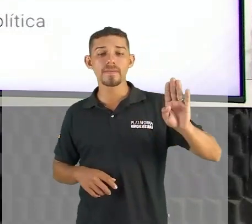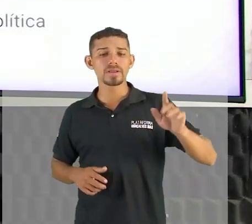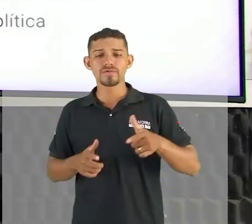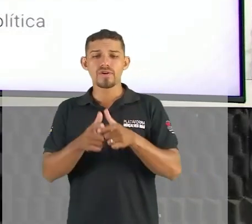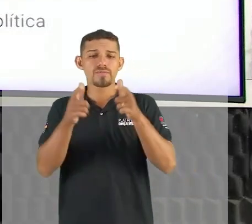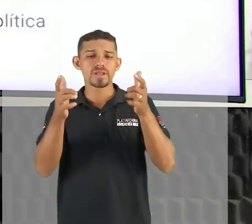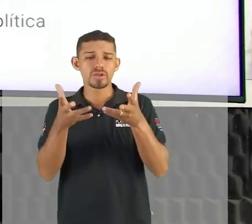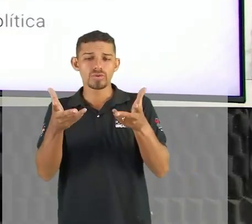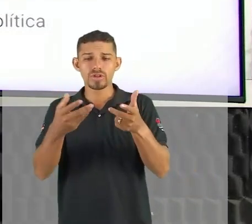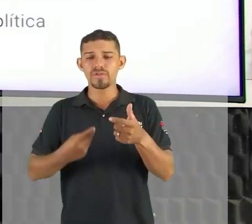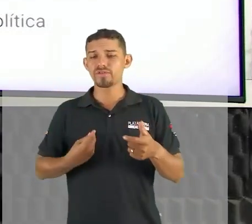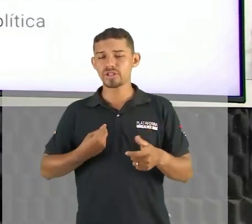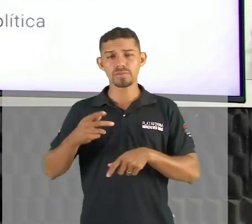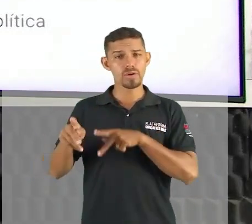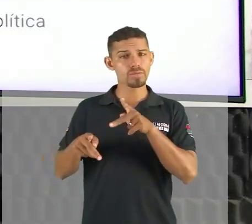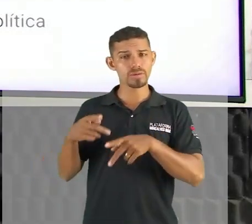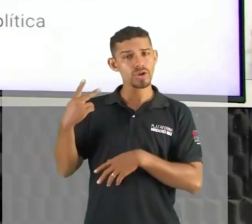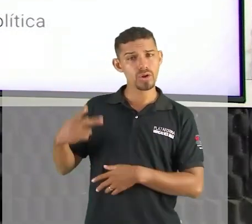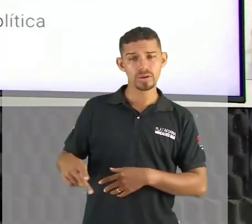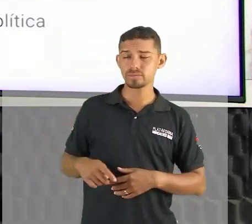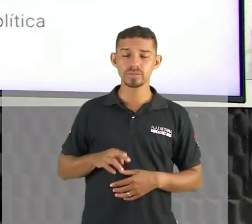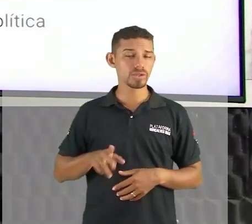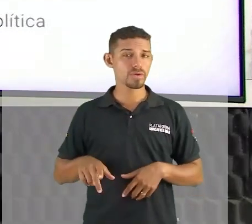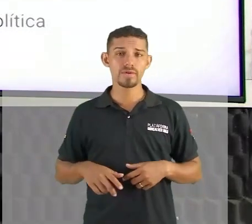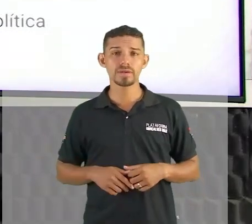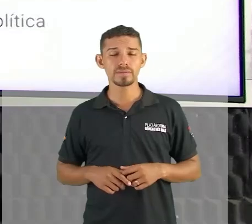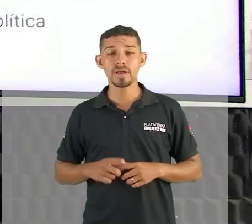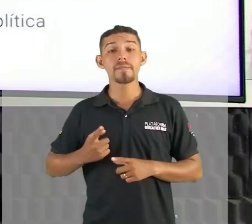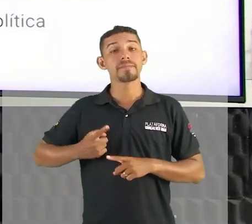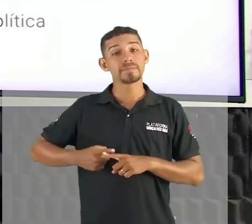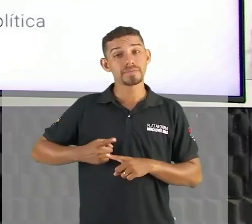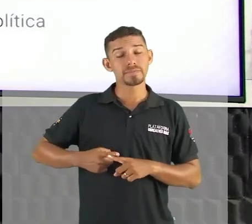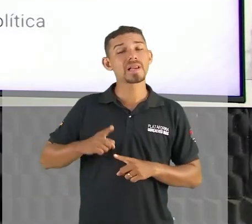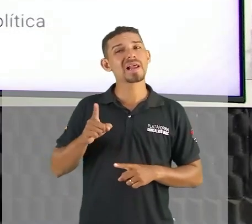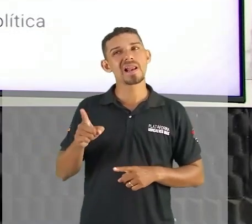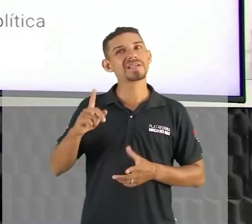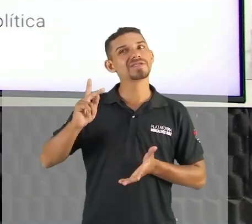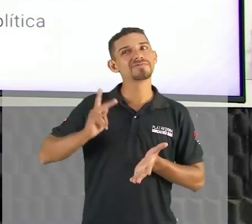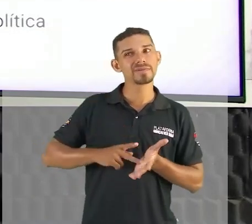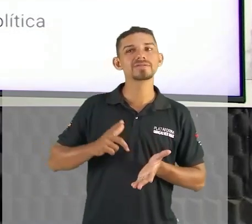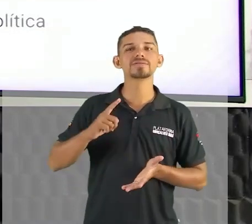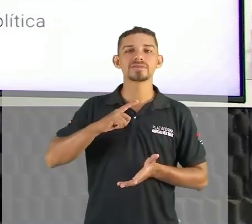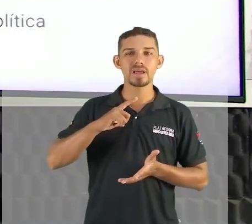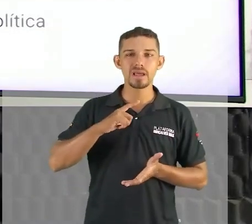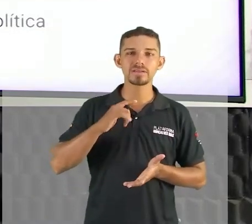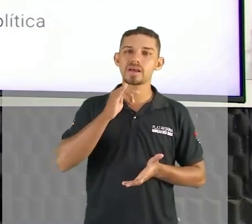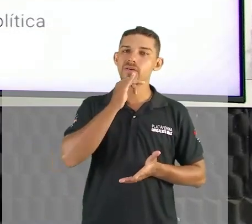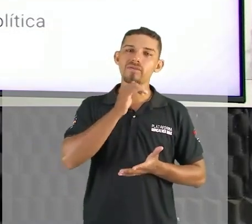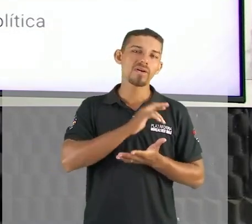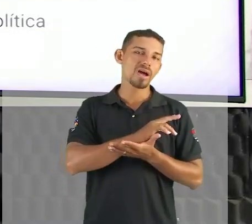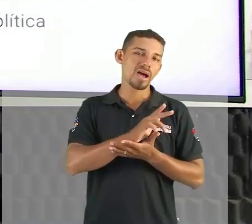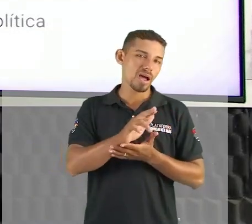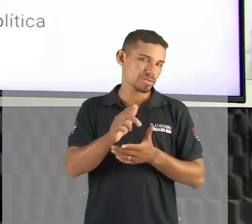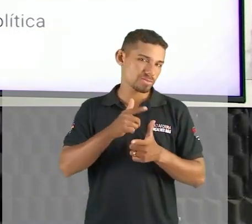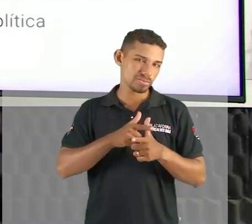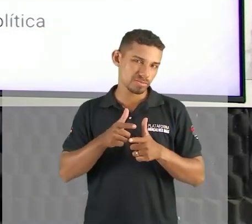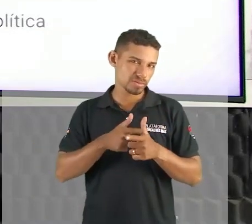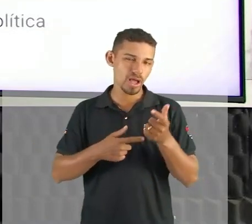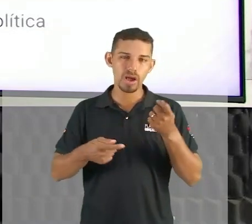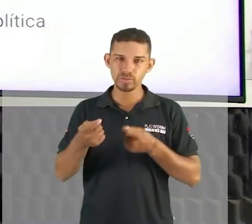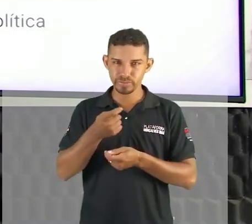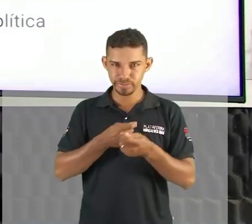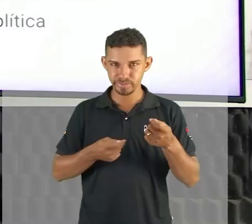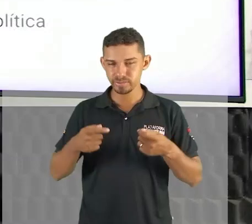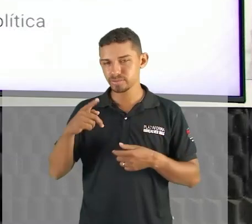vai aumentar também a qualidade de vida da população local, até porque ali, de fato, existe a carência de vários equipamentos públicos também,